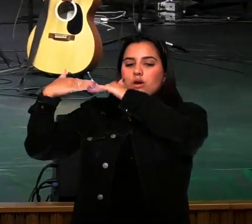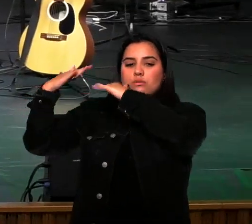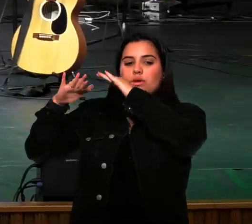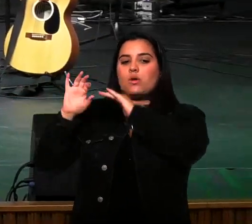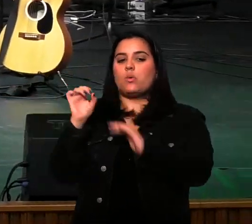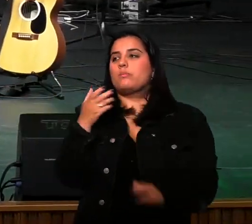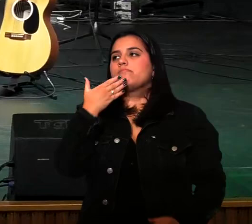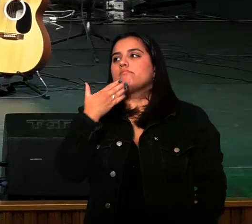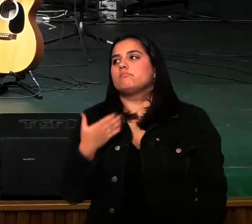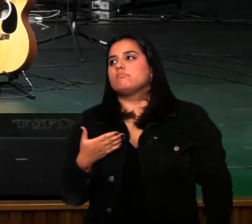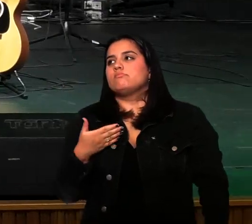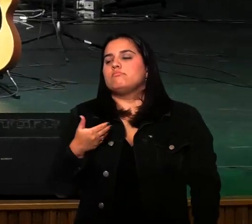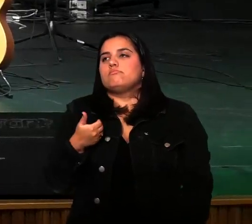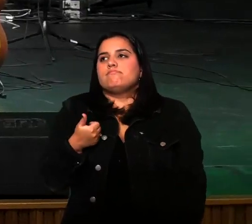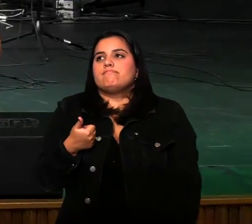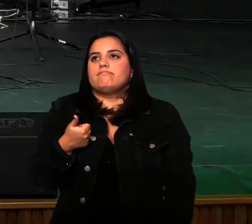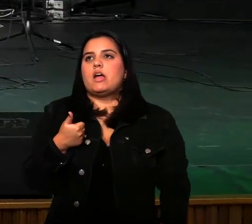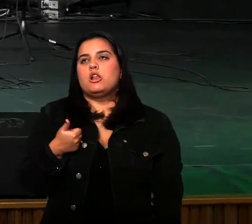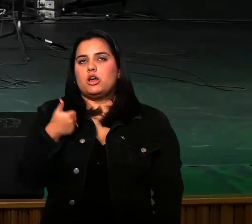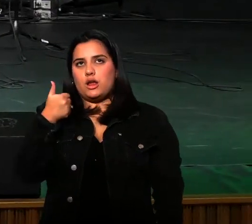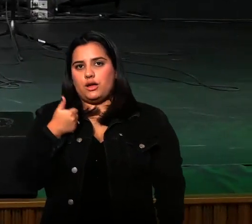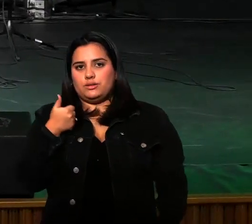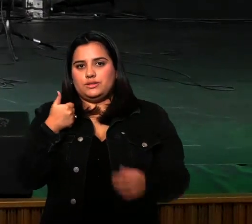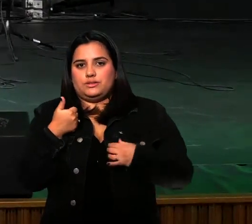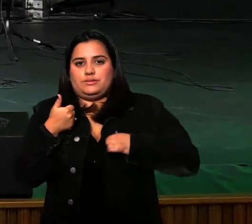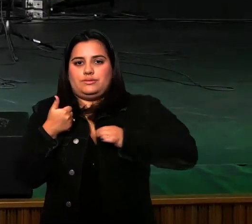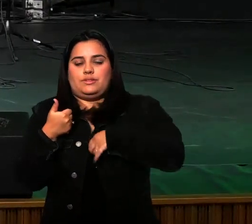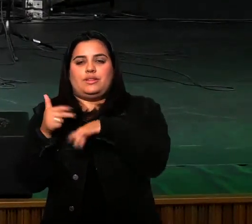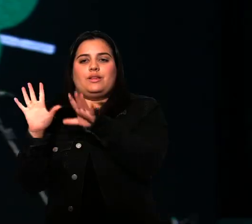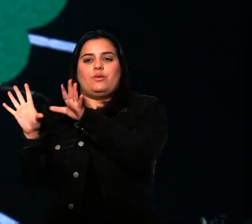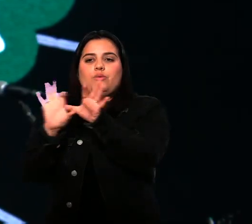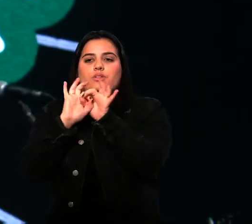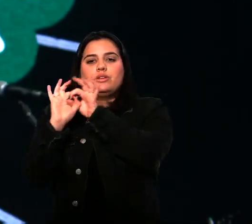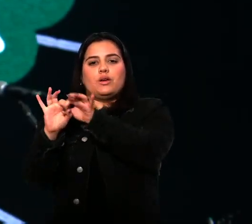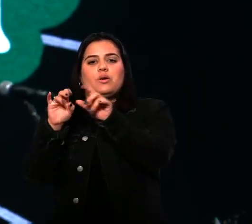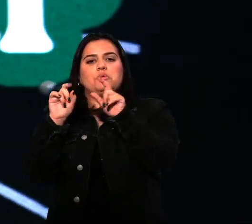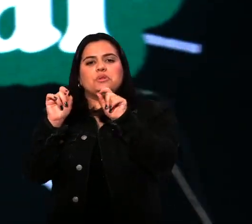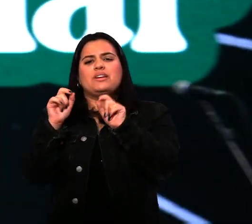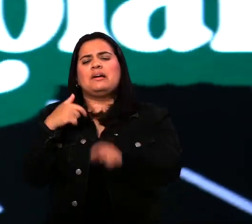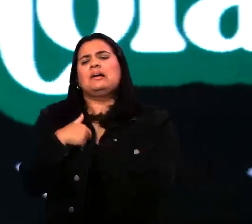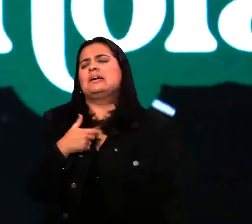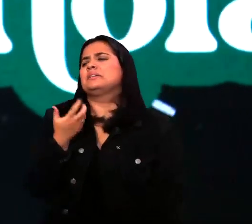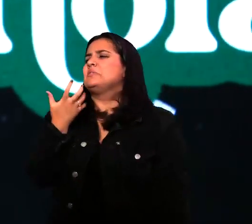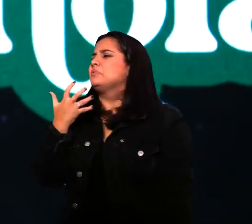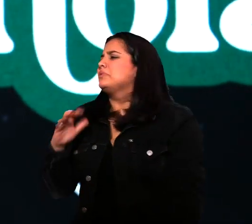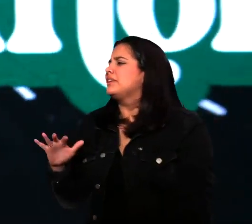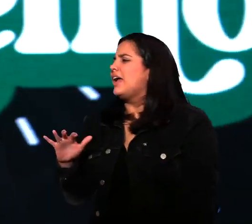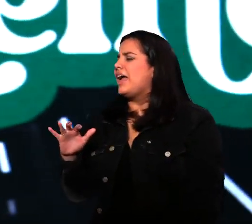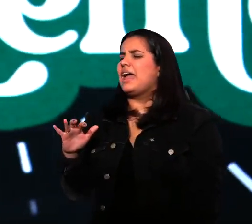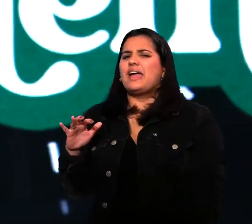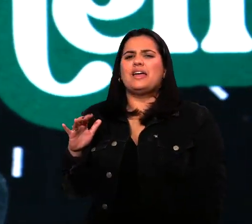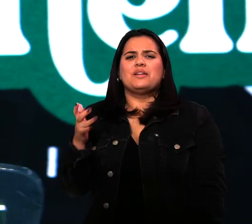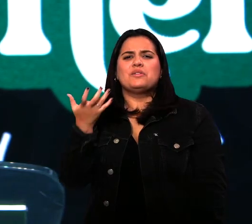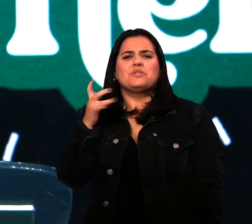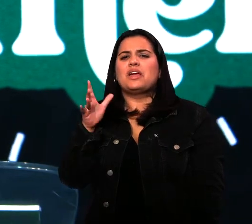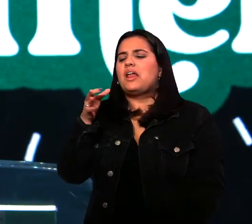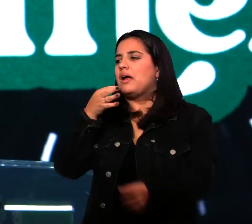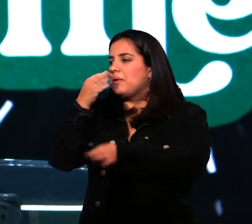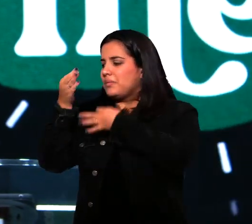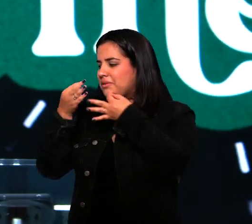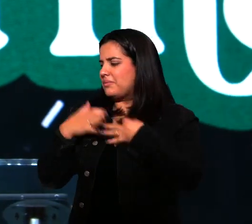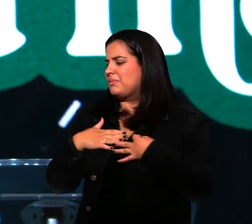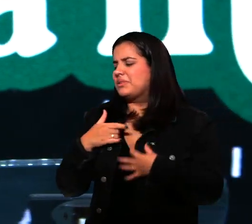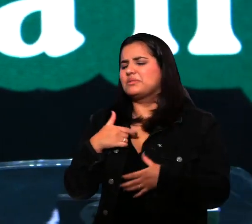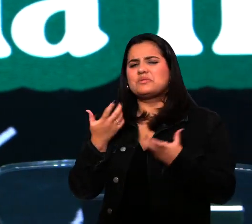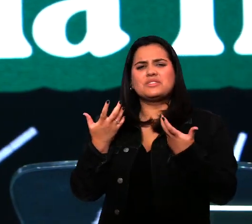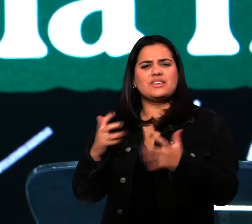melhorar à medida que estamos em coletividade é que a gente não quer pagar o preço, não quer ouvir as críticas, não quer lidar com coisas complicadas a